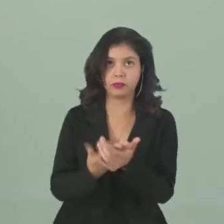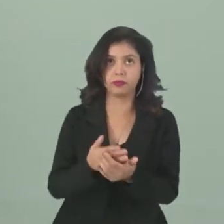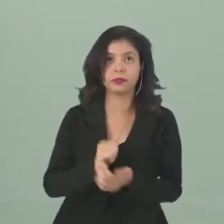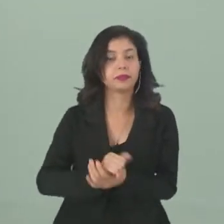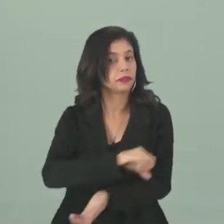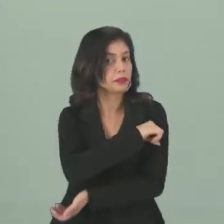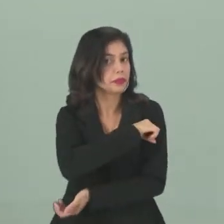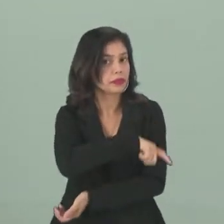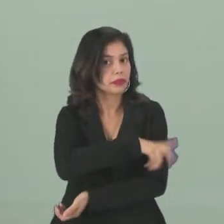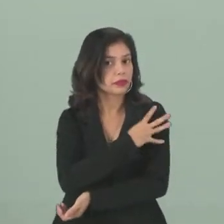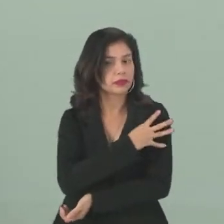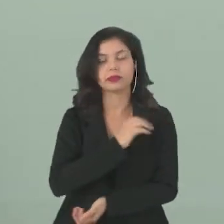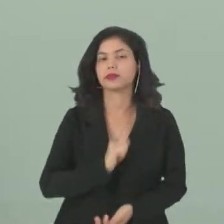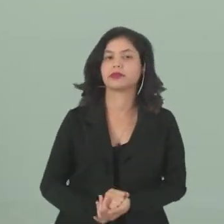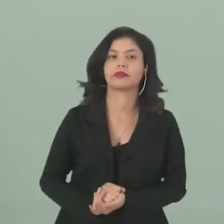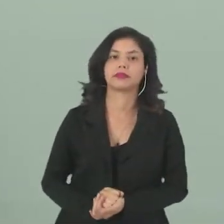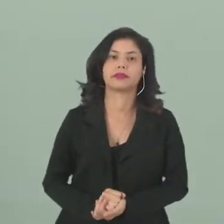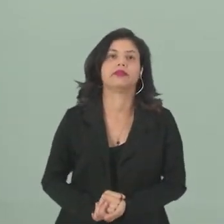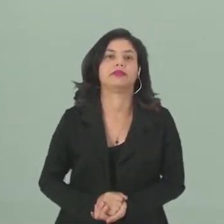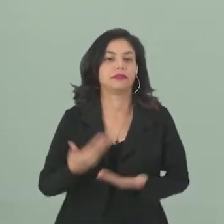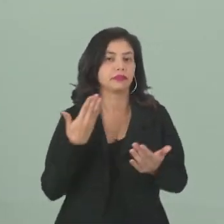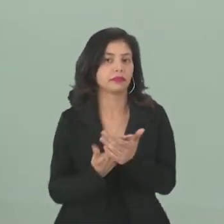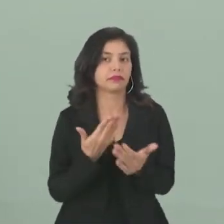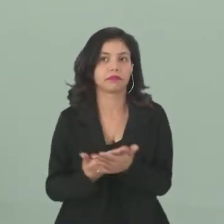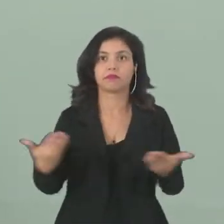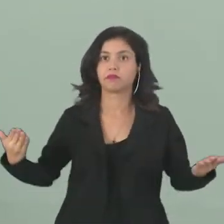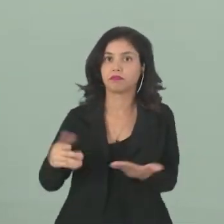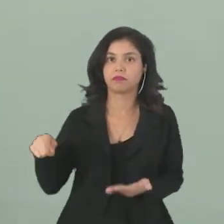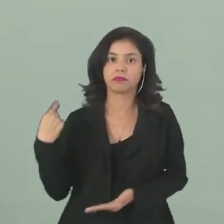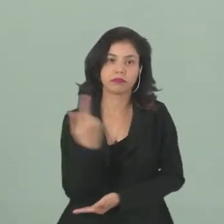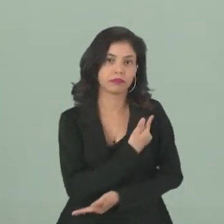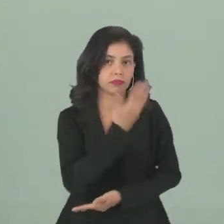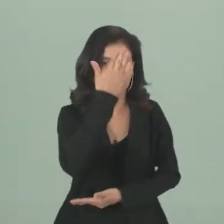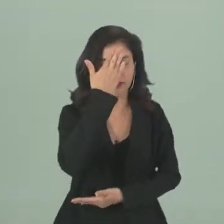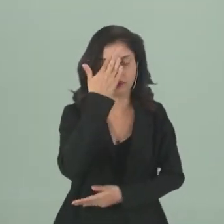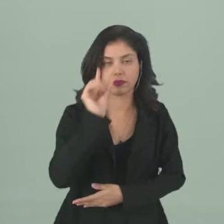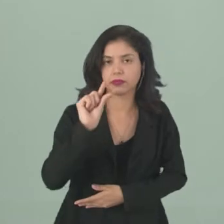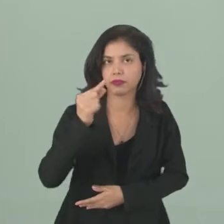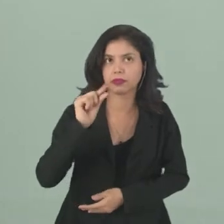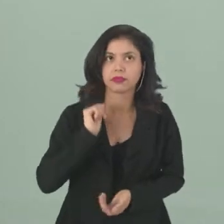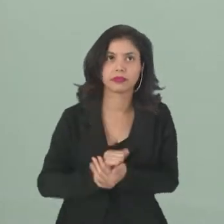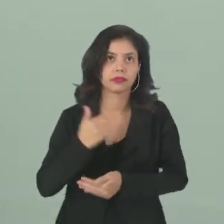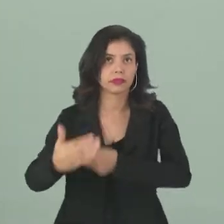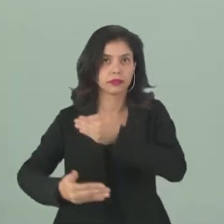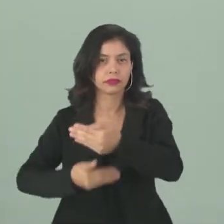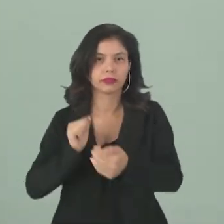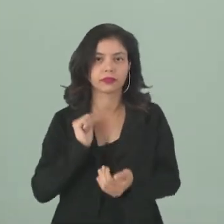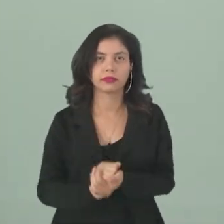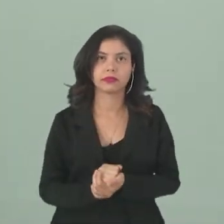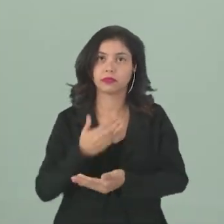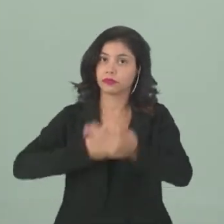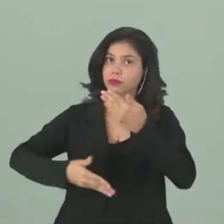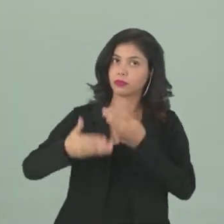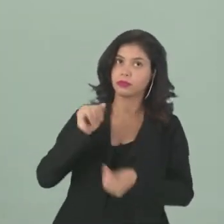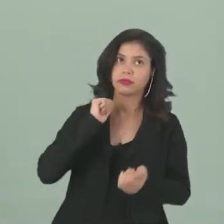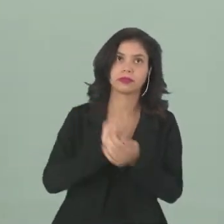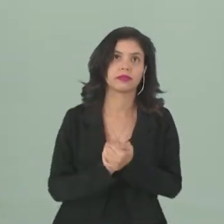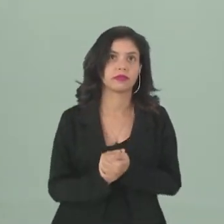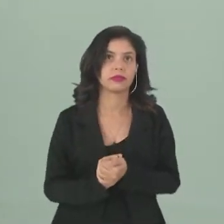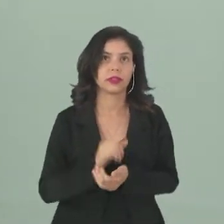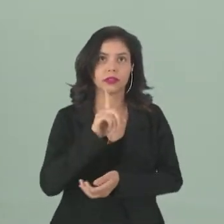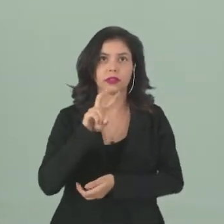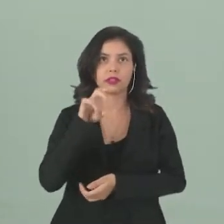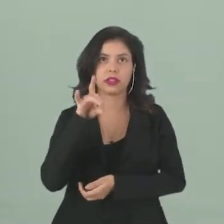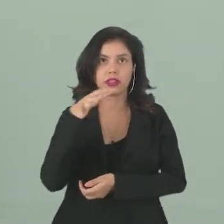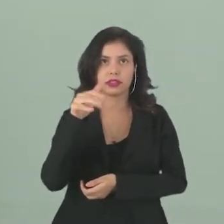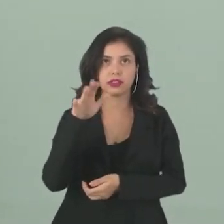para o nono ano do ensino fundamental. Na aula de hoje, a gente vai entender um pouquinho dos processos de retrocesso na